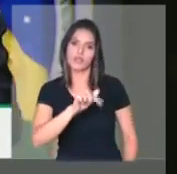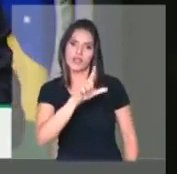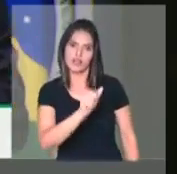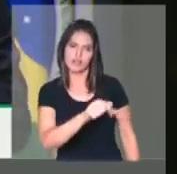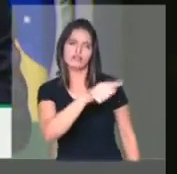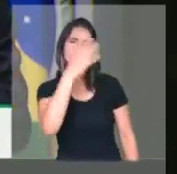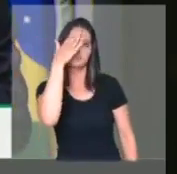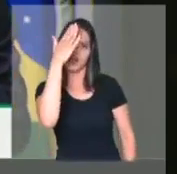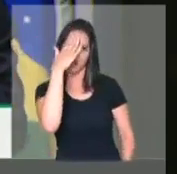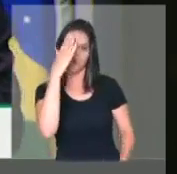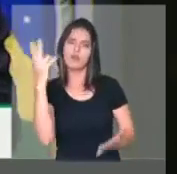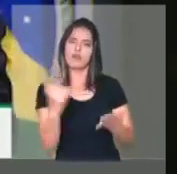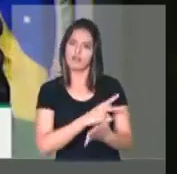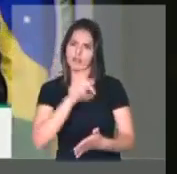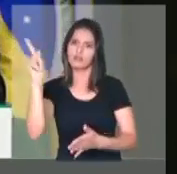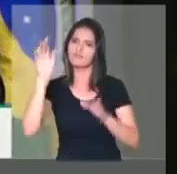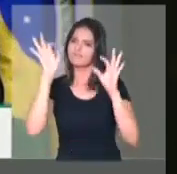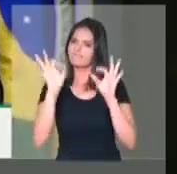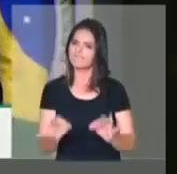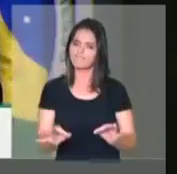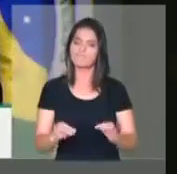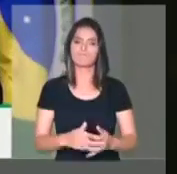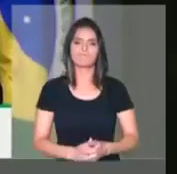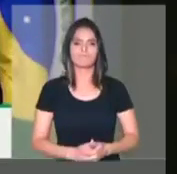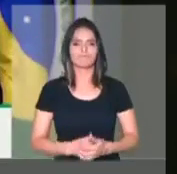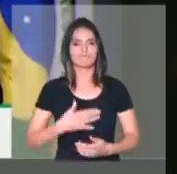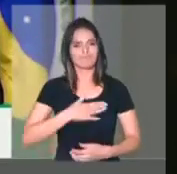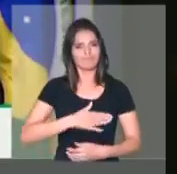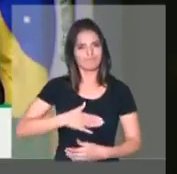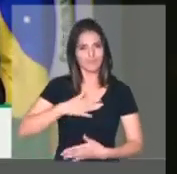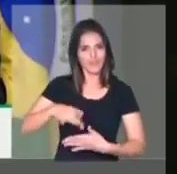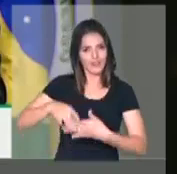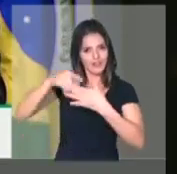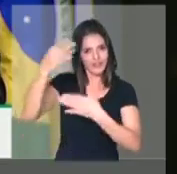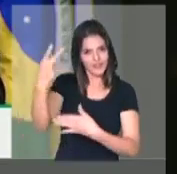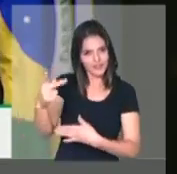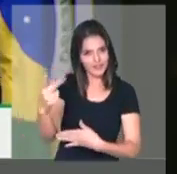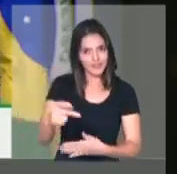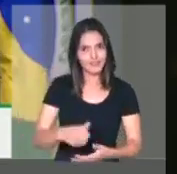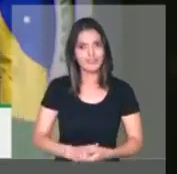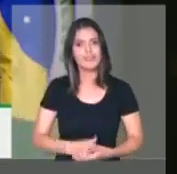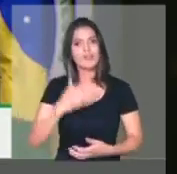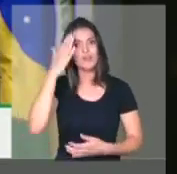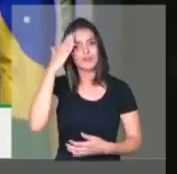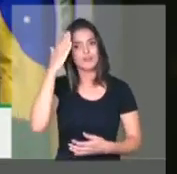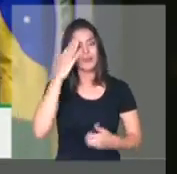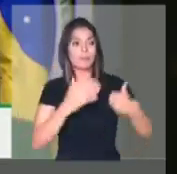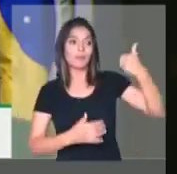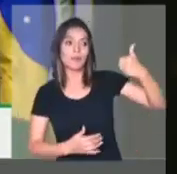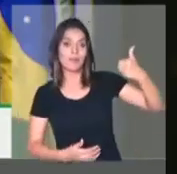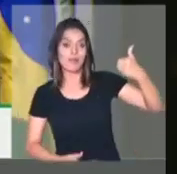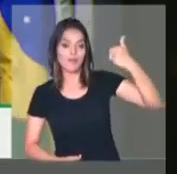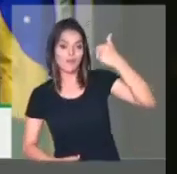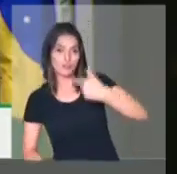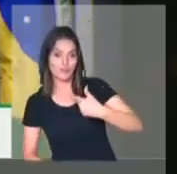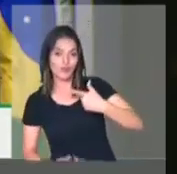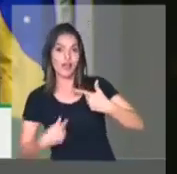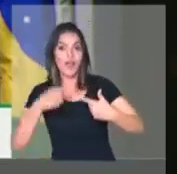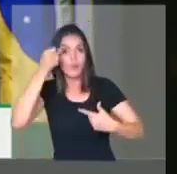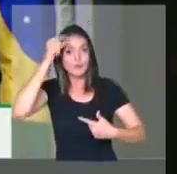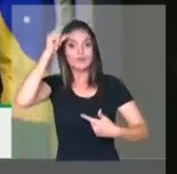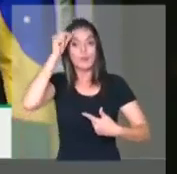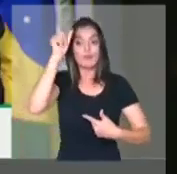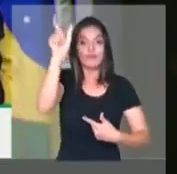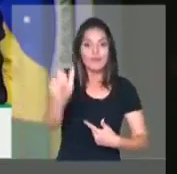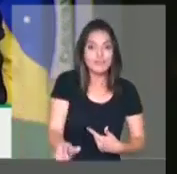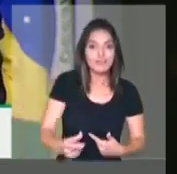parte. Meu querido líder, eu sei que o colega estava na frente aqui, mas quando eu soube que